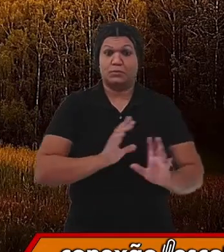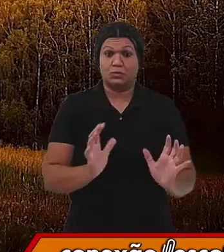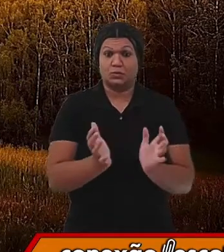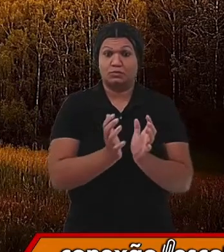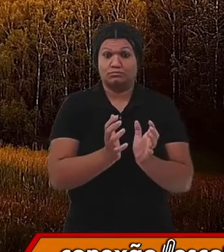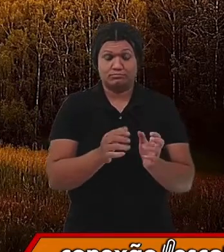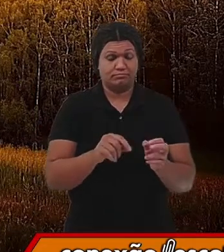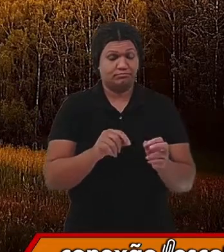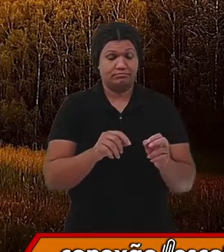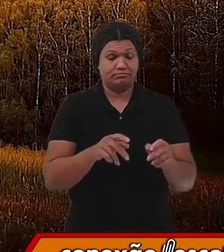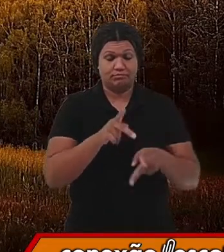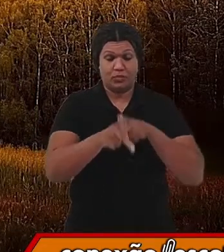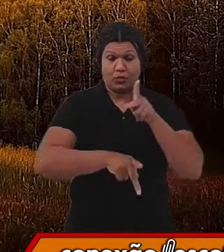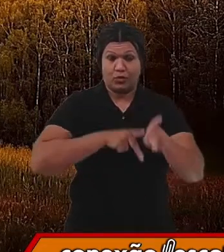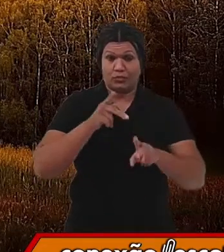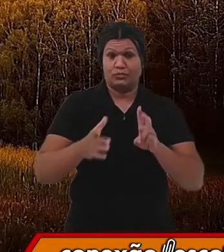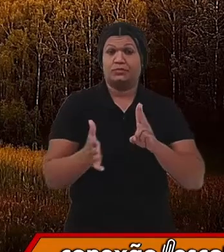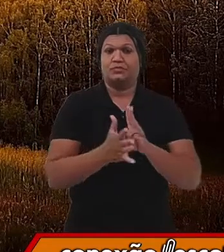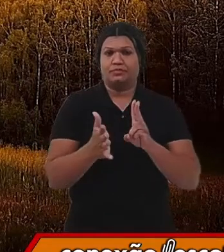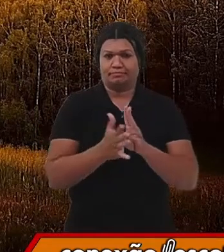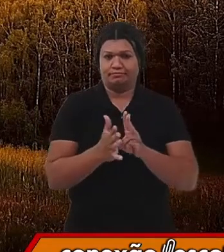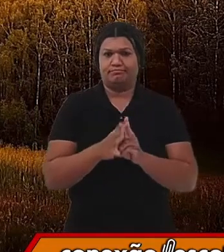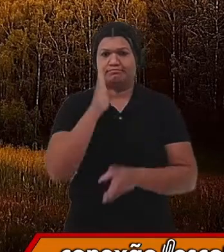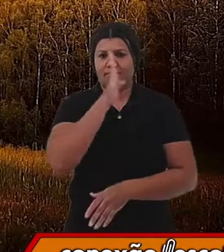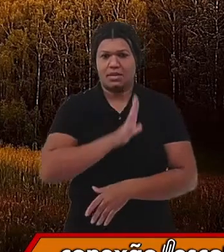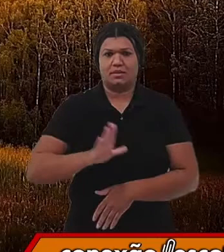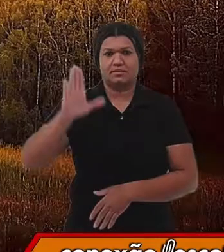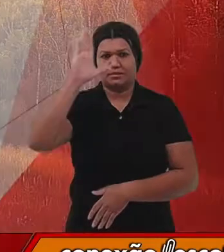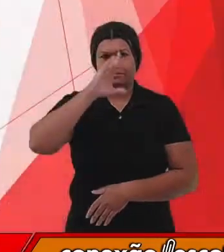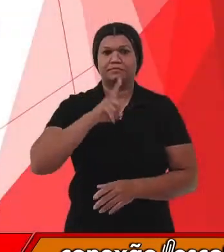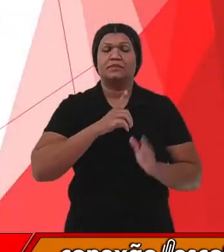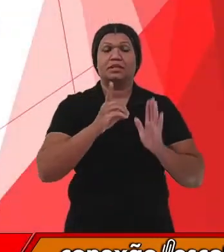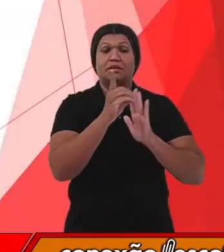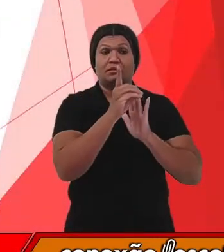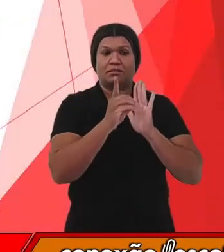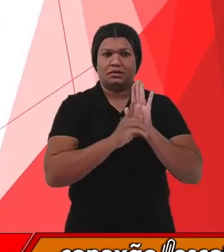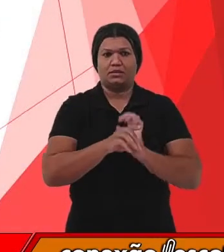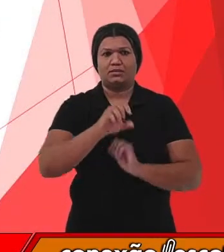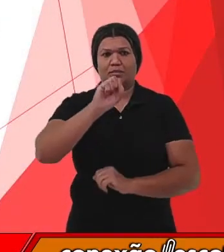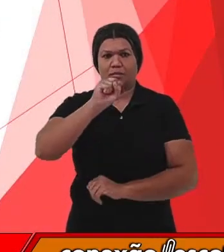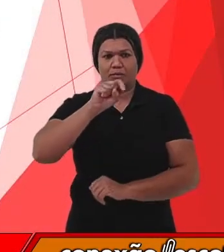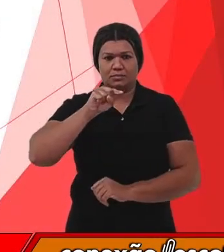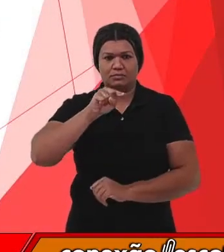ao indígena no Brasil. Nós temos o Decreto